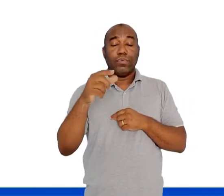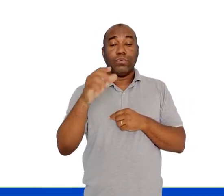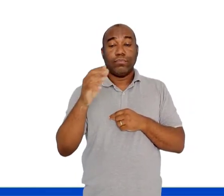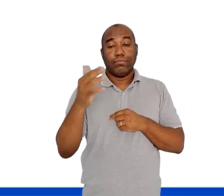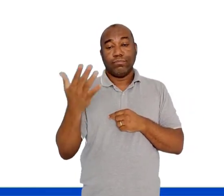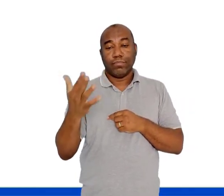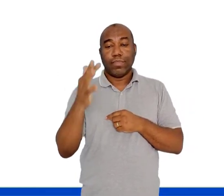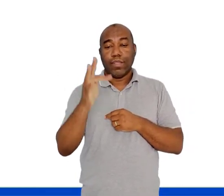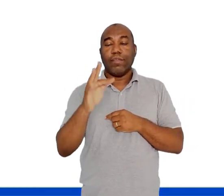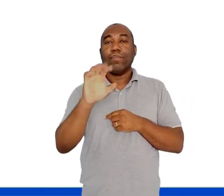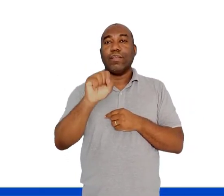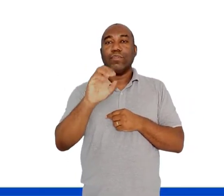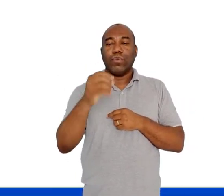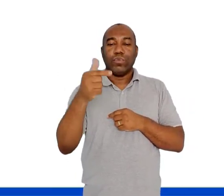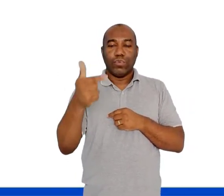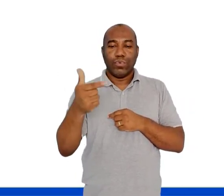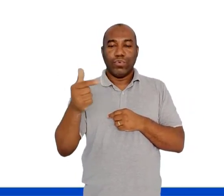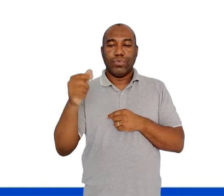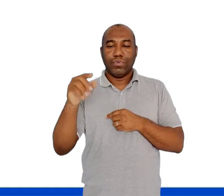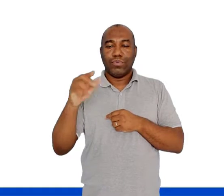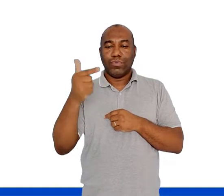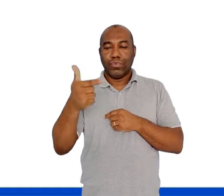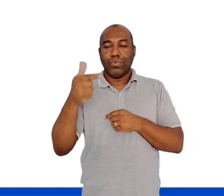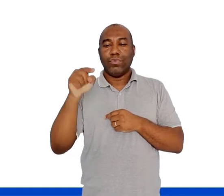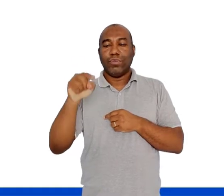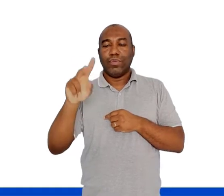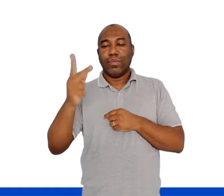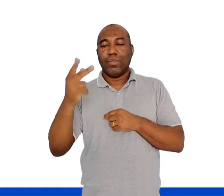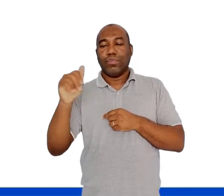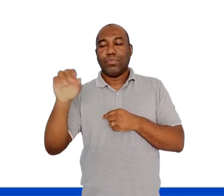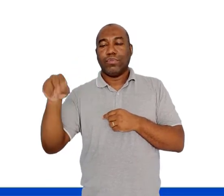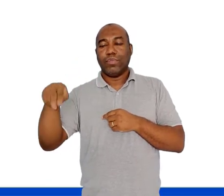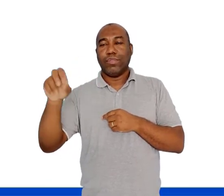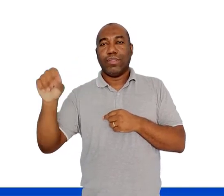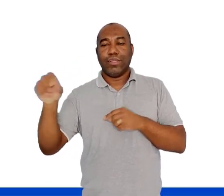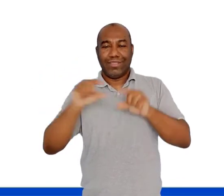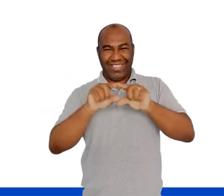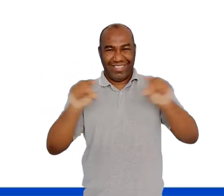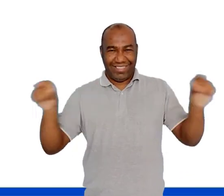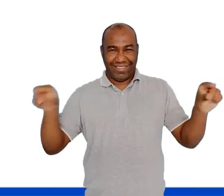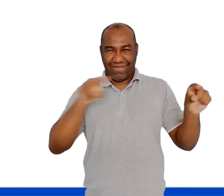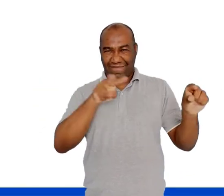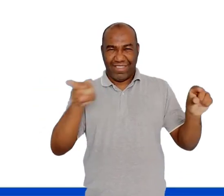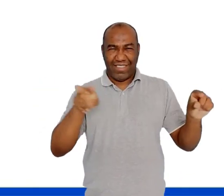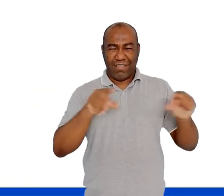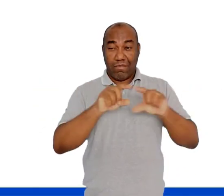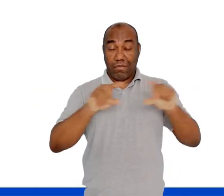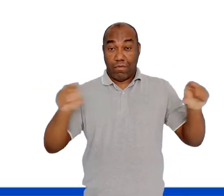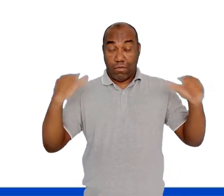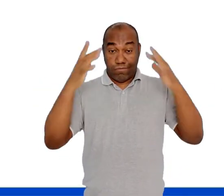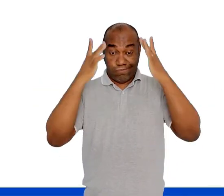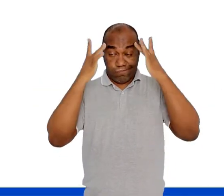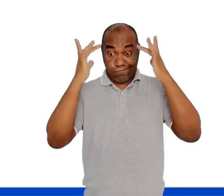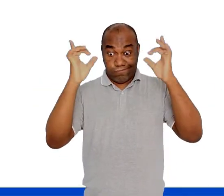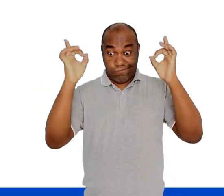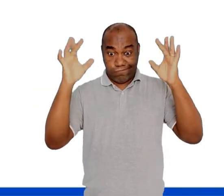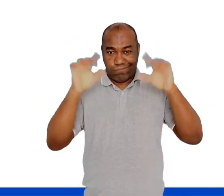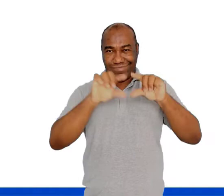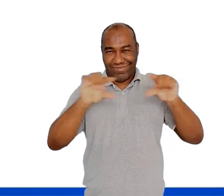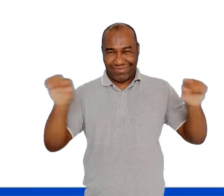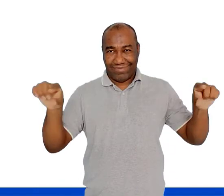valores dessa equação grandona aí que tá feia para vocês por valores numéricos. Então, em vez de falar duas vezes a entalpia dos